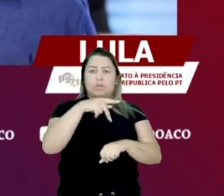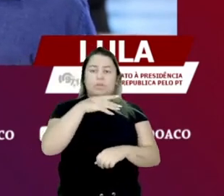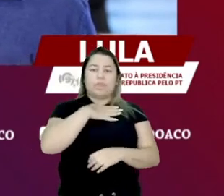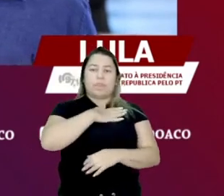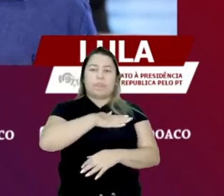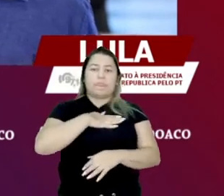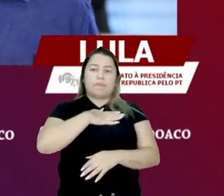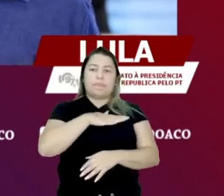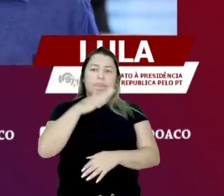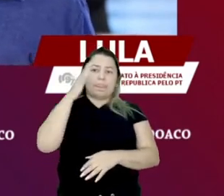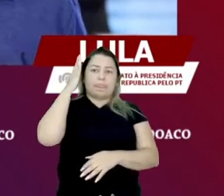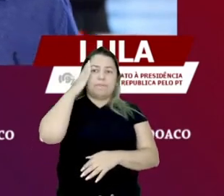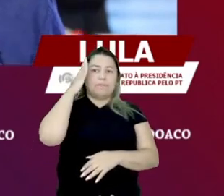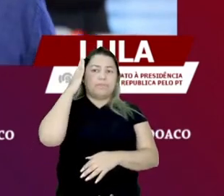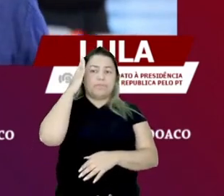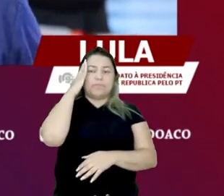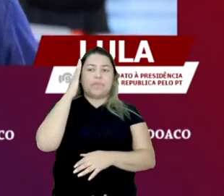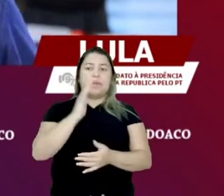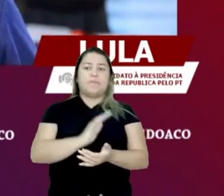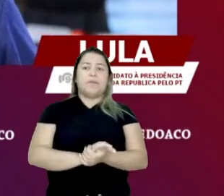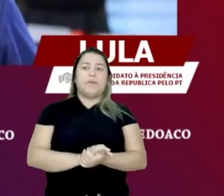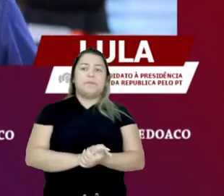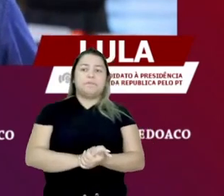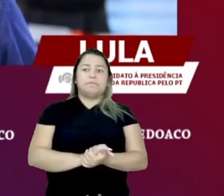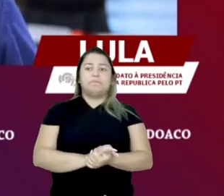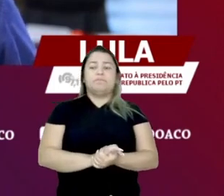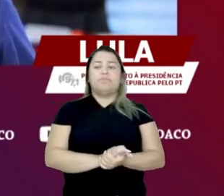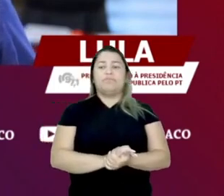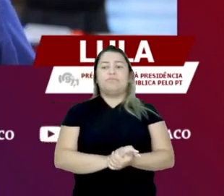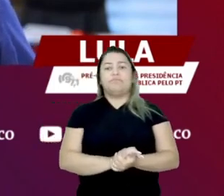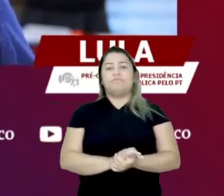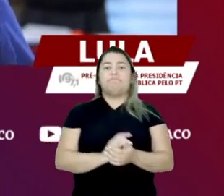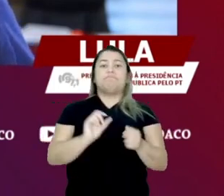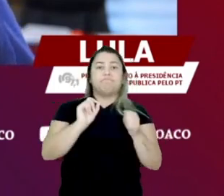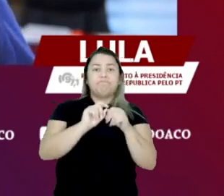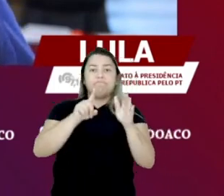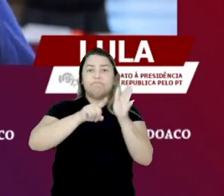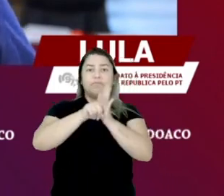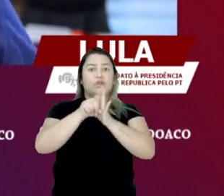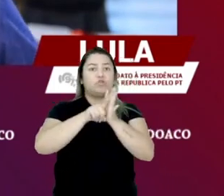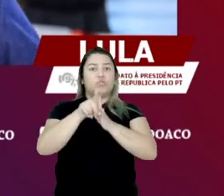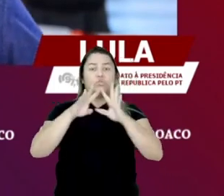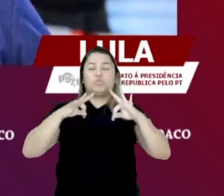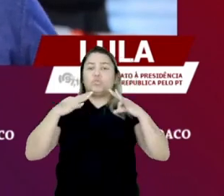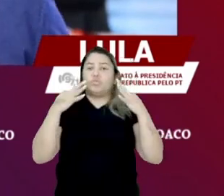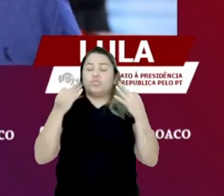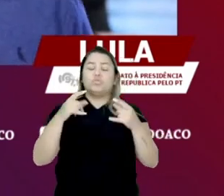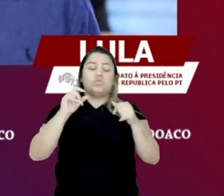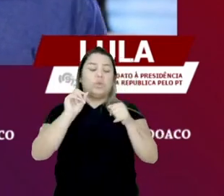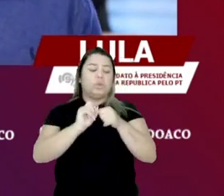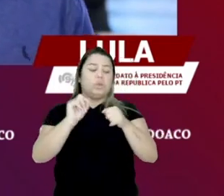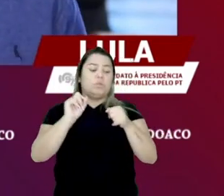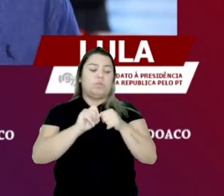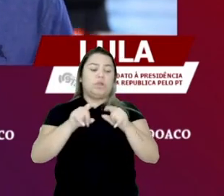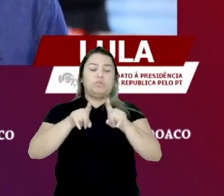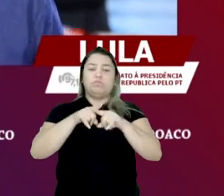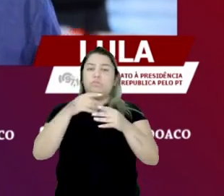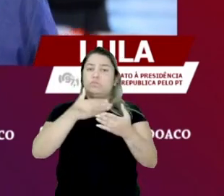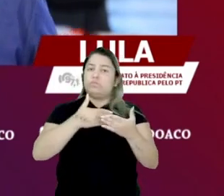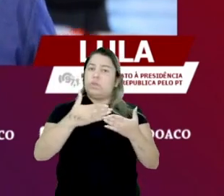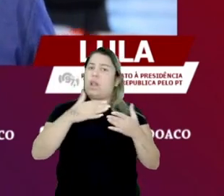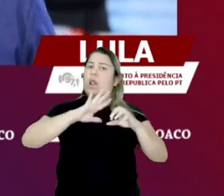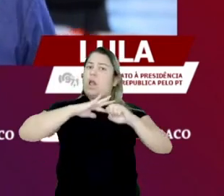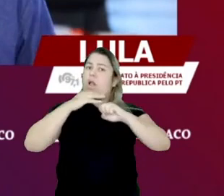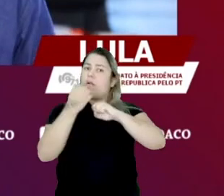os principais erros deste país com o povo durante a pandemia e o que o senhor faria diferente? Olha, os principais